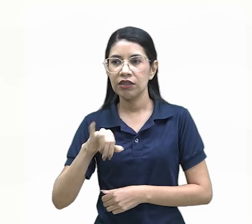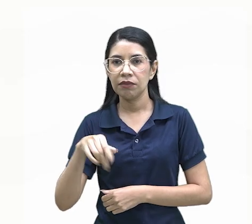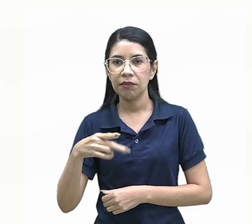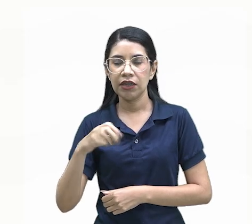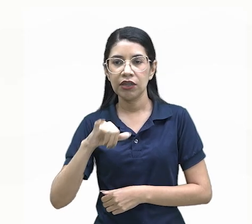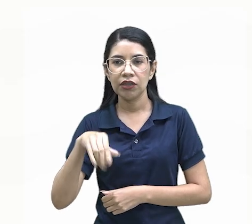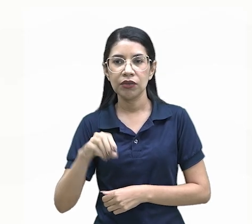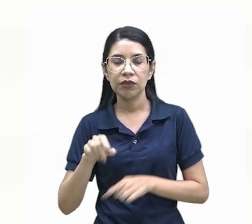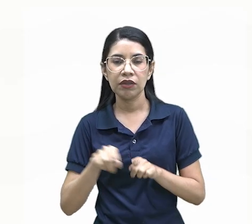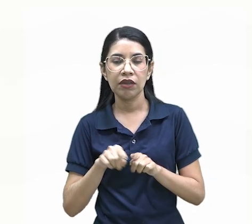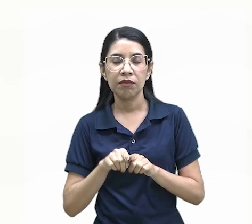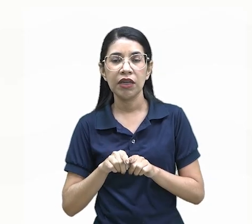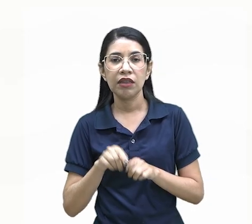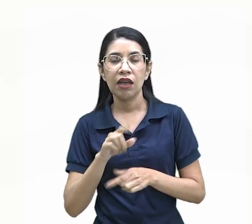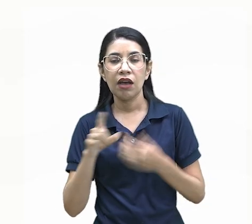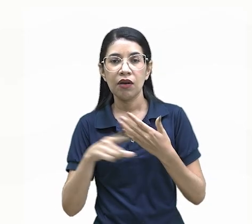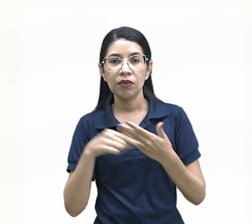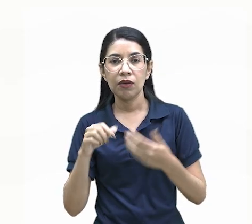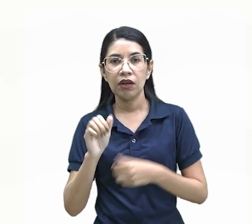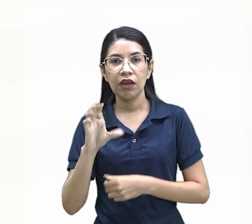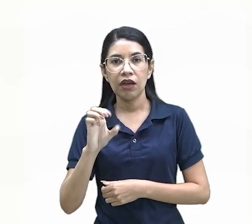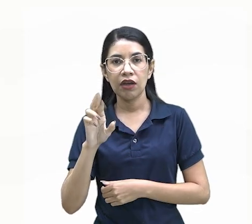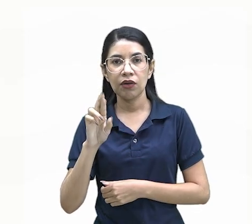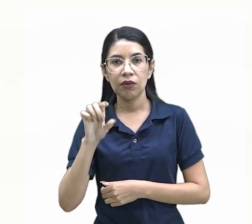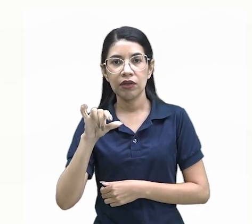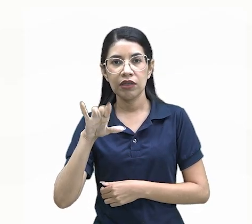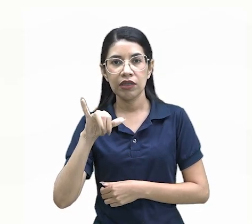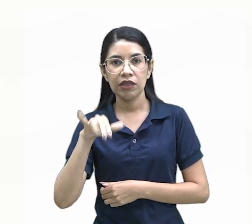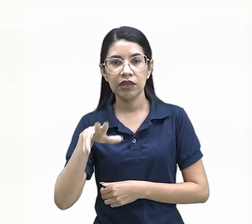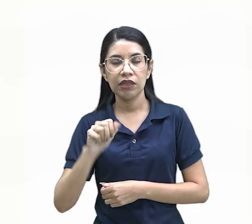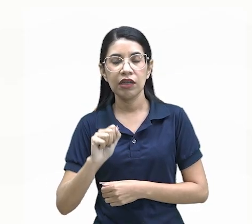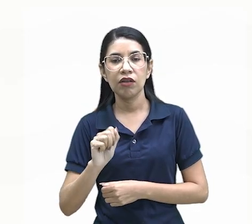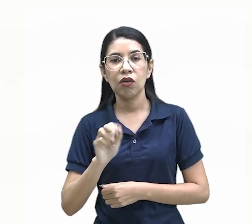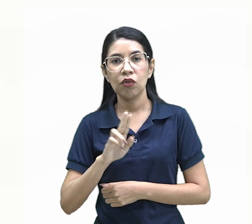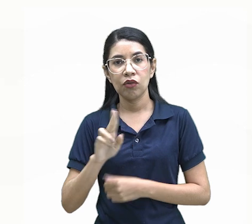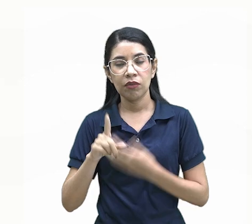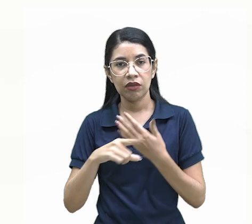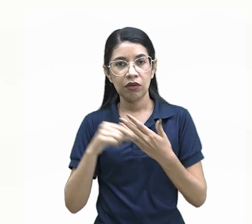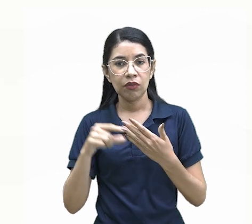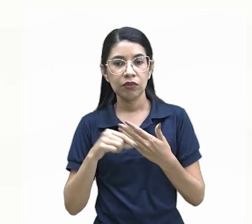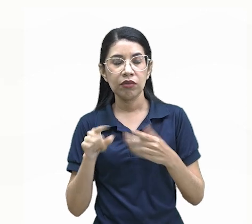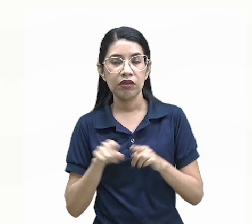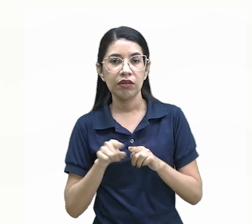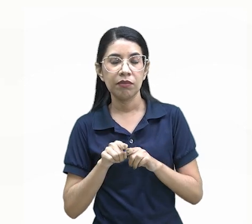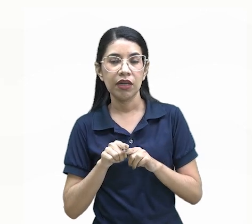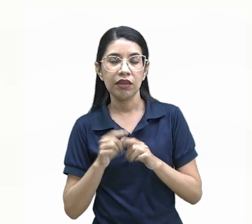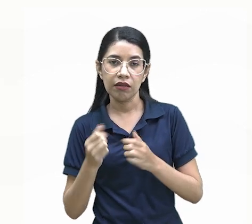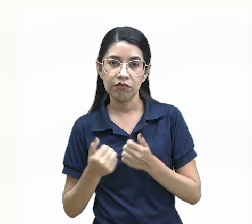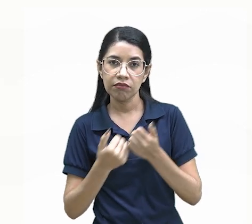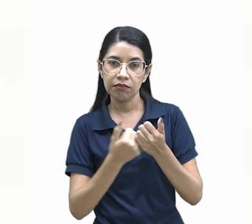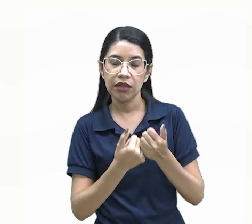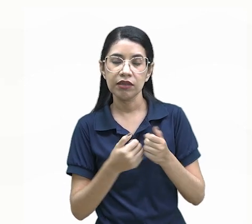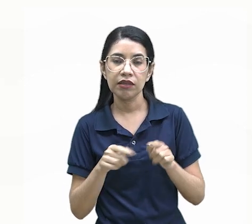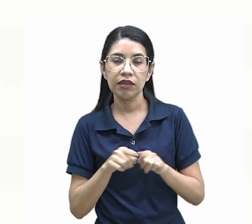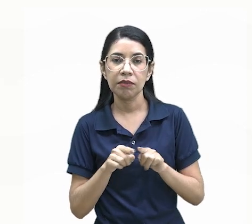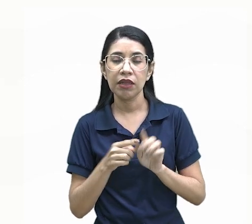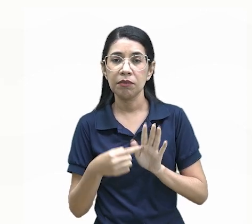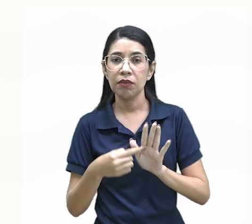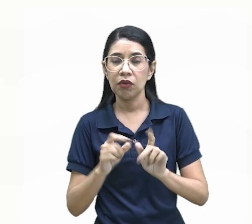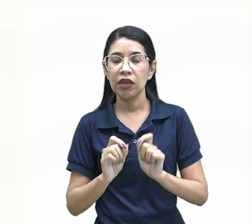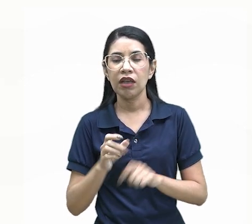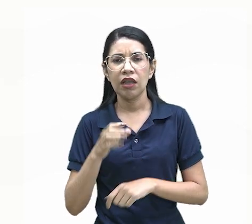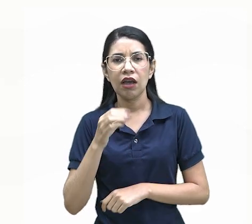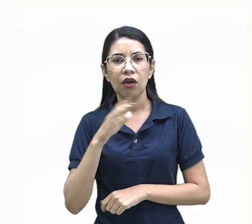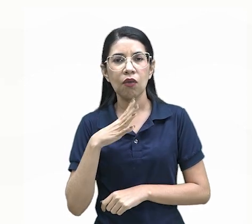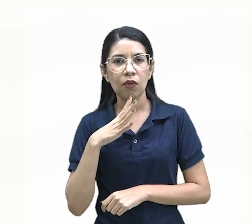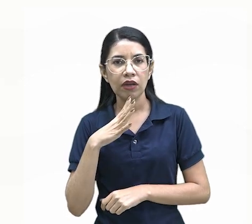Despejo, de Carolina Maria de Jesus, que é o nome da autora, né? Ela coloca aqui também, ou seja, já dá indícios que ela